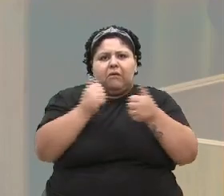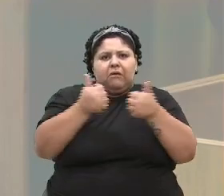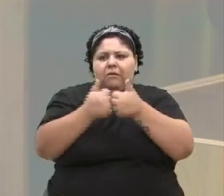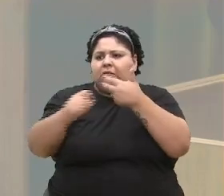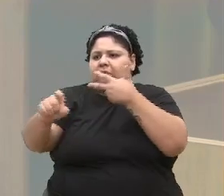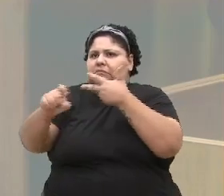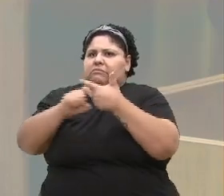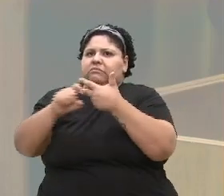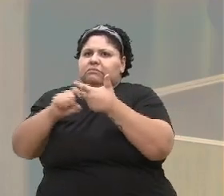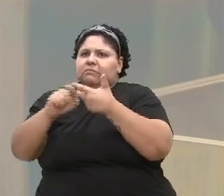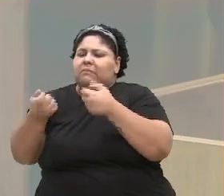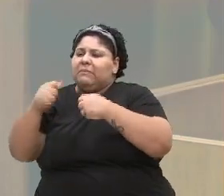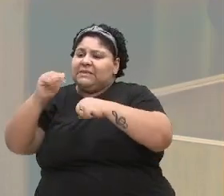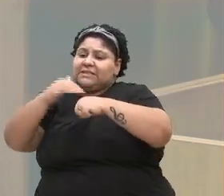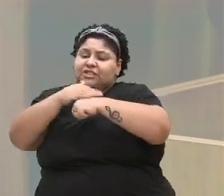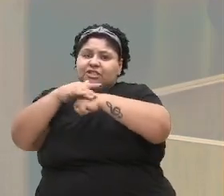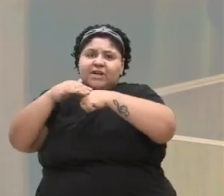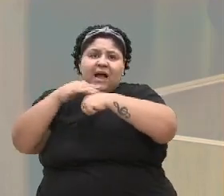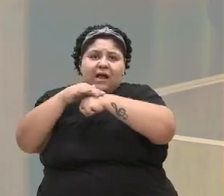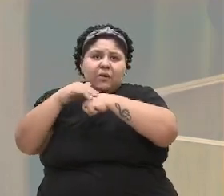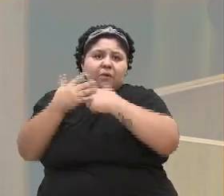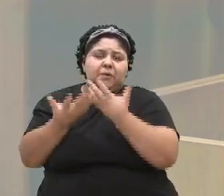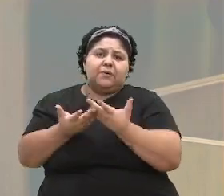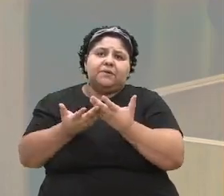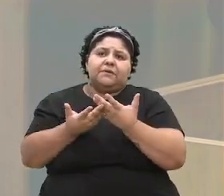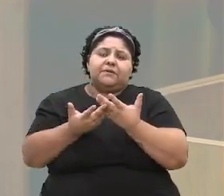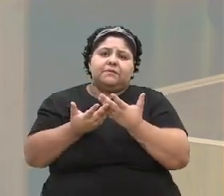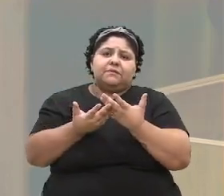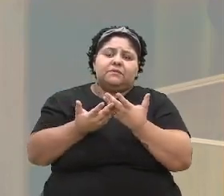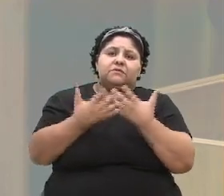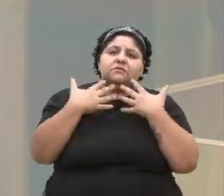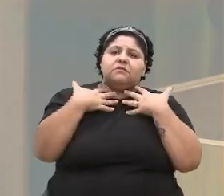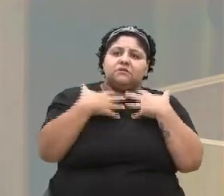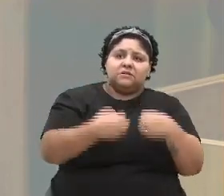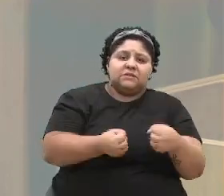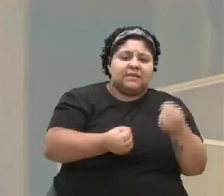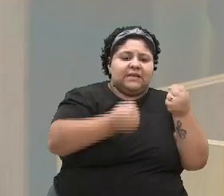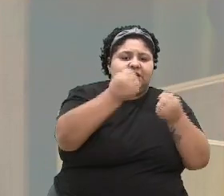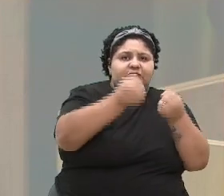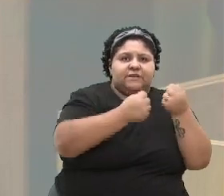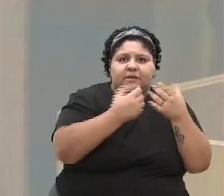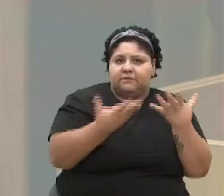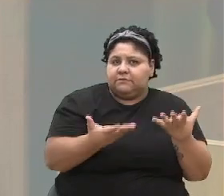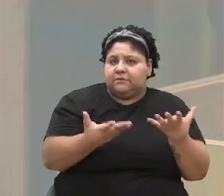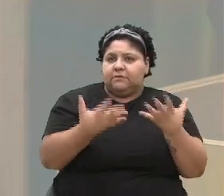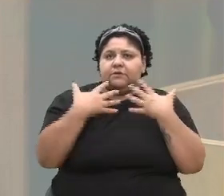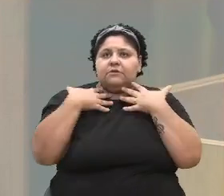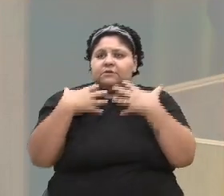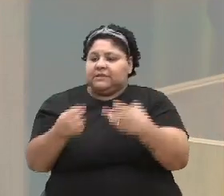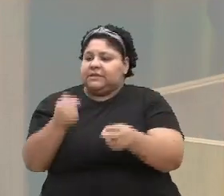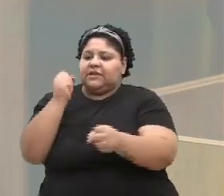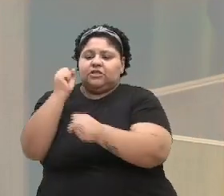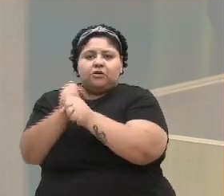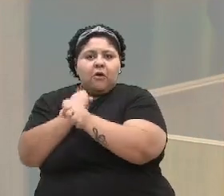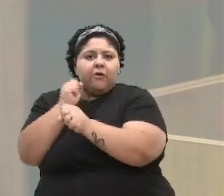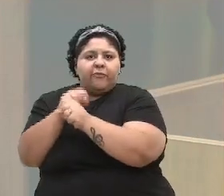haja diálogo entre Secretaria de Trânsito, Secretaria de